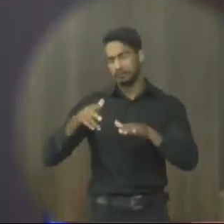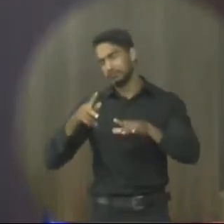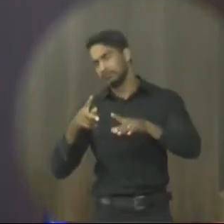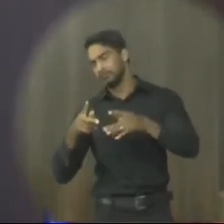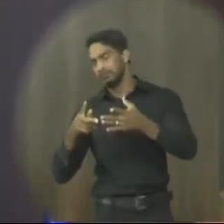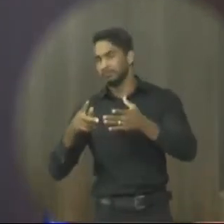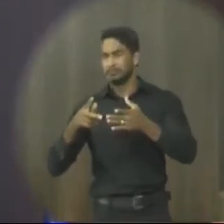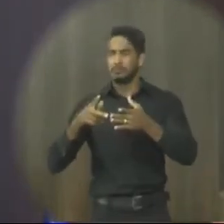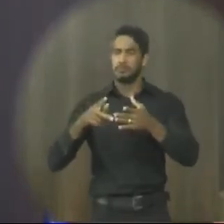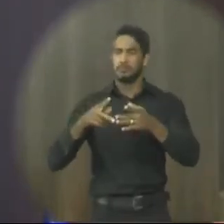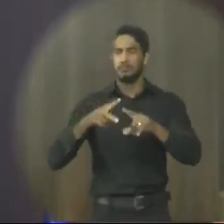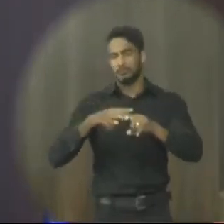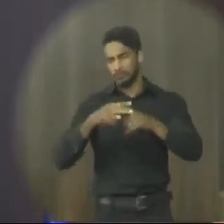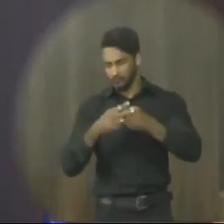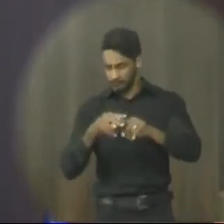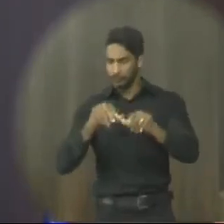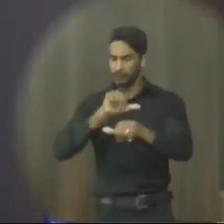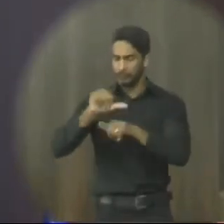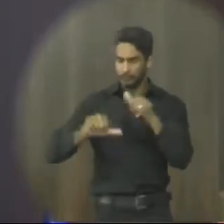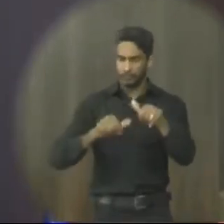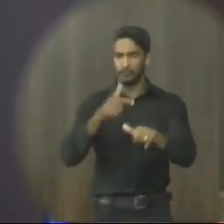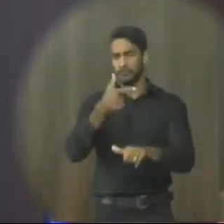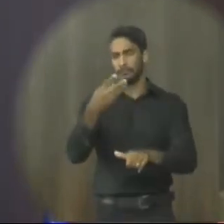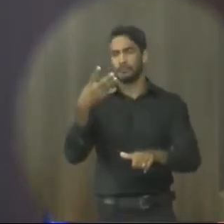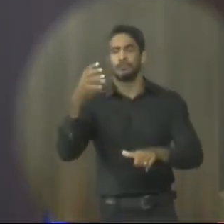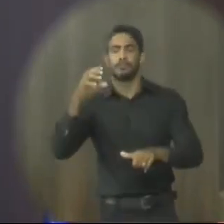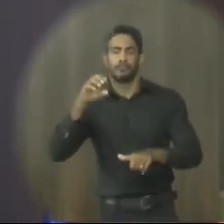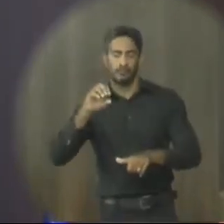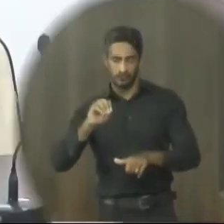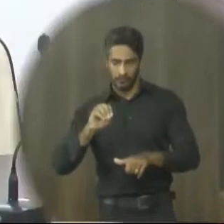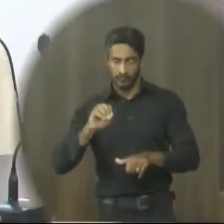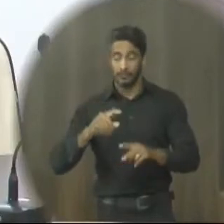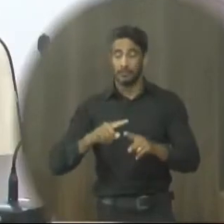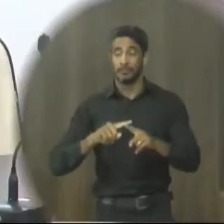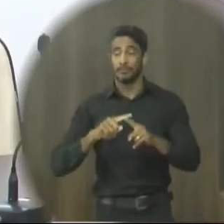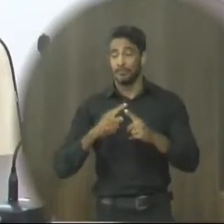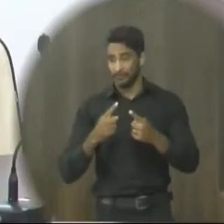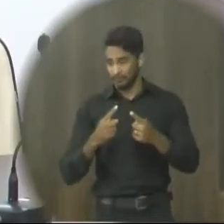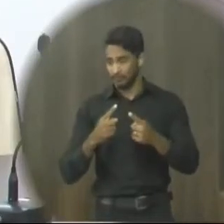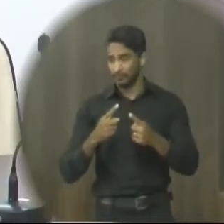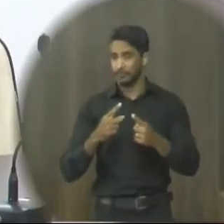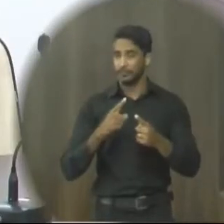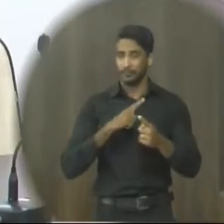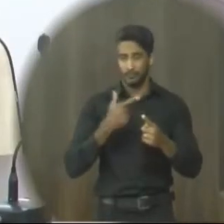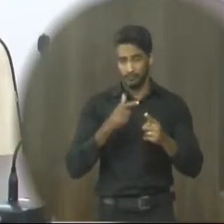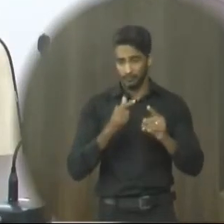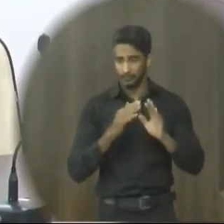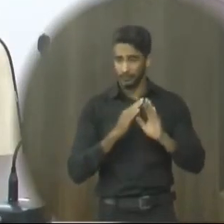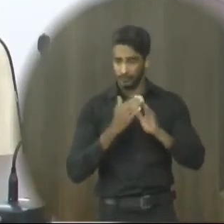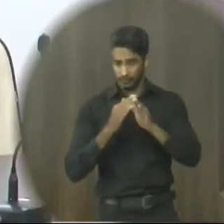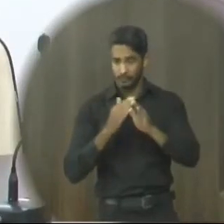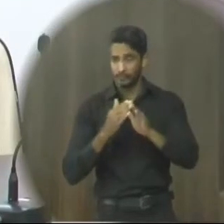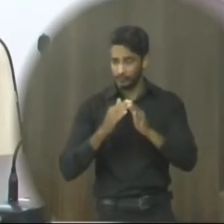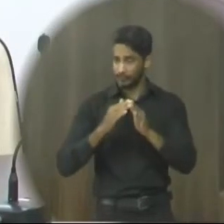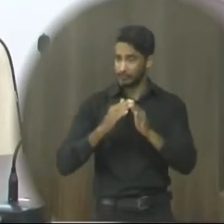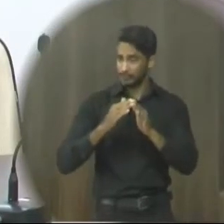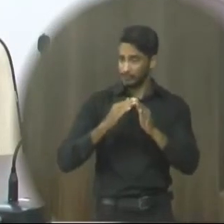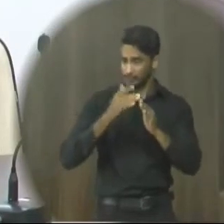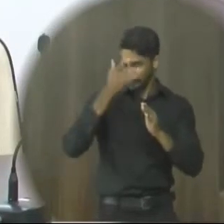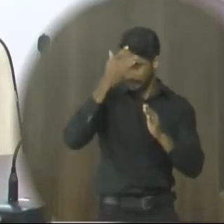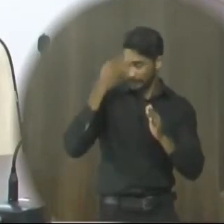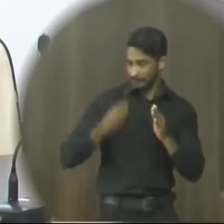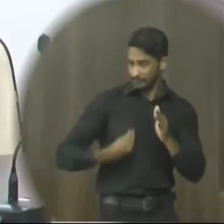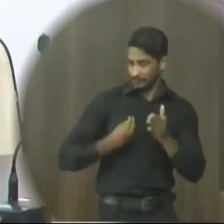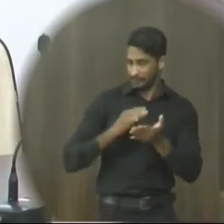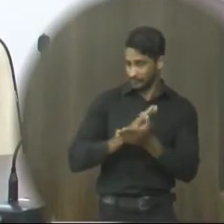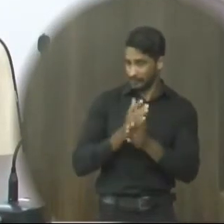valor, 240. O senhor falou que não vai ficar nenhum morador prejudicado, mas fica sim, porque é o